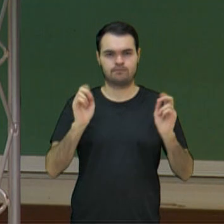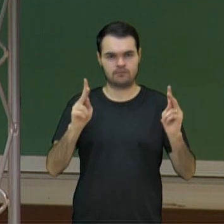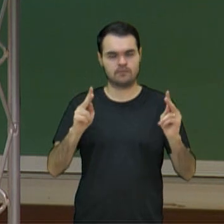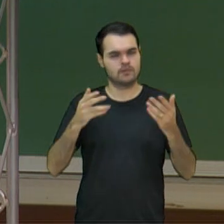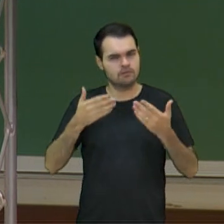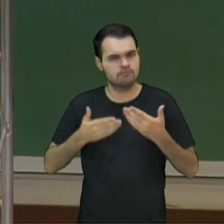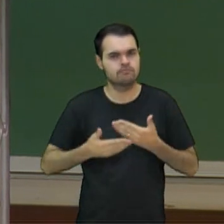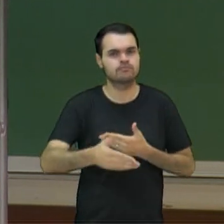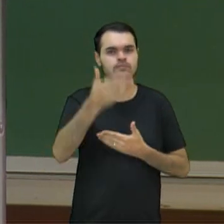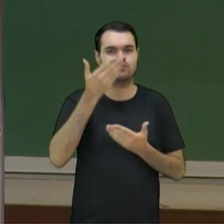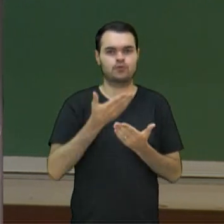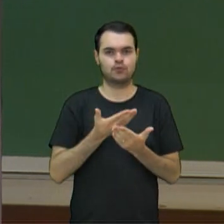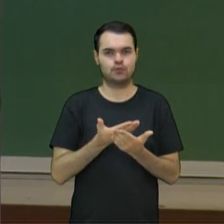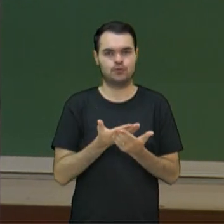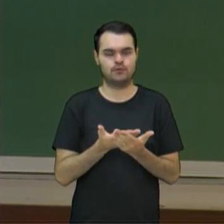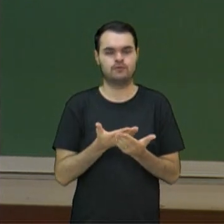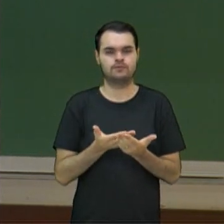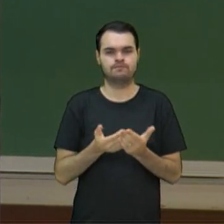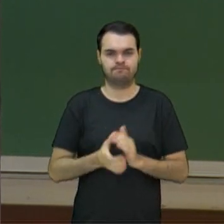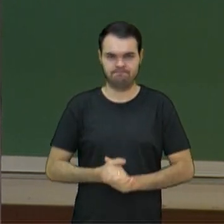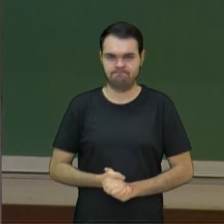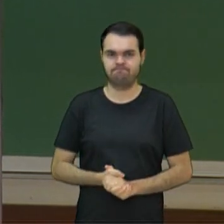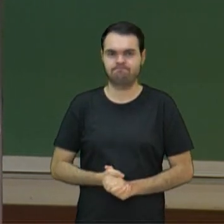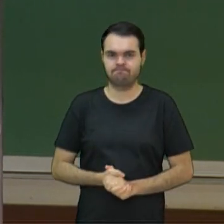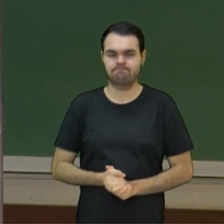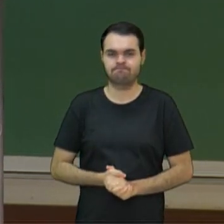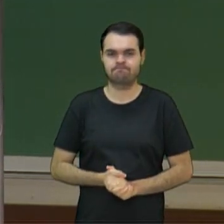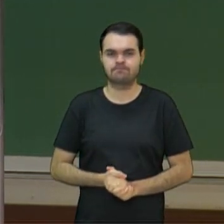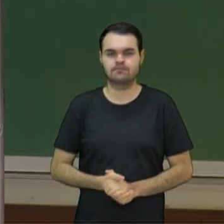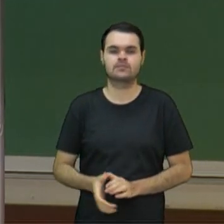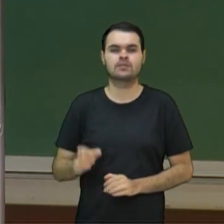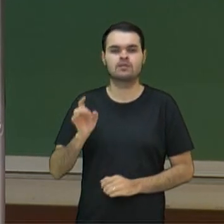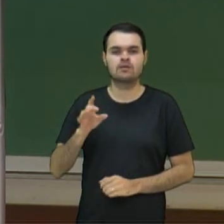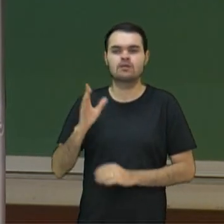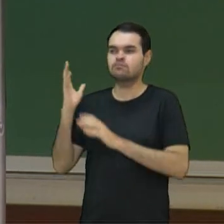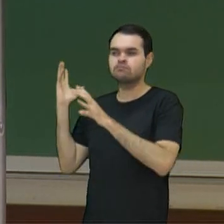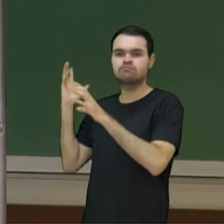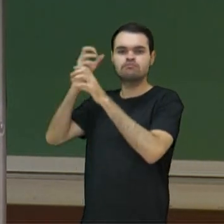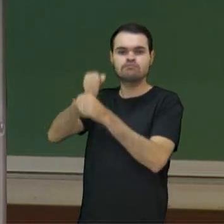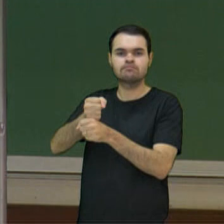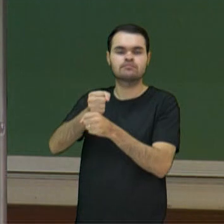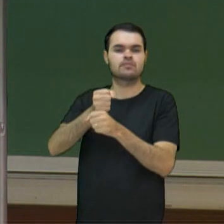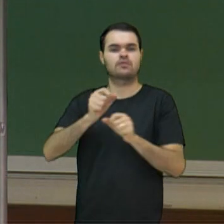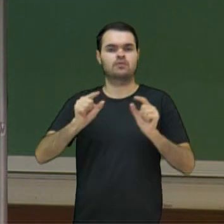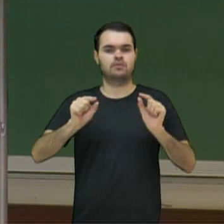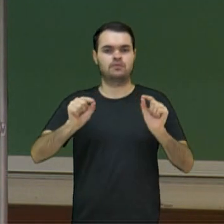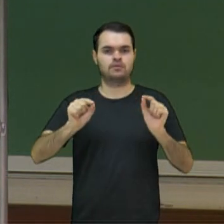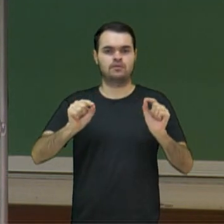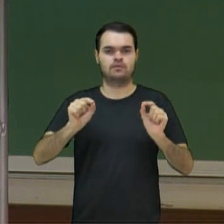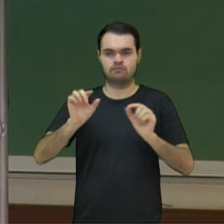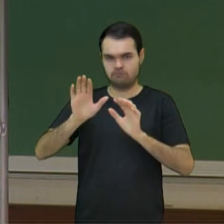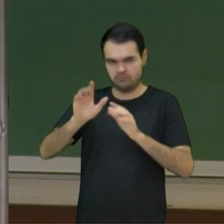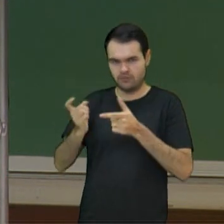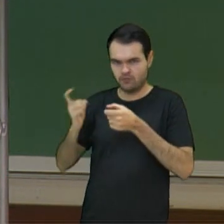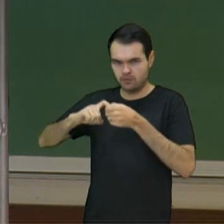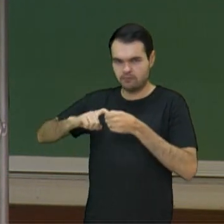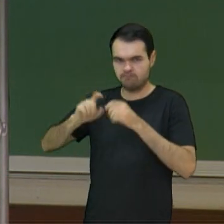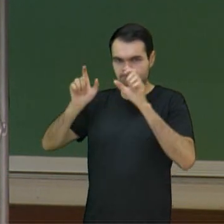nós vamos dar início à nossa aula apenas retomando aqui, vamos voltar um pouquinho